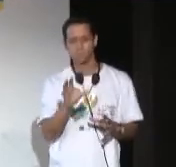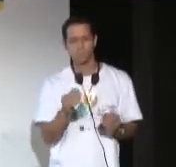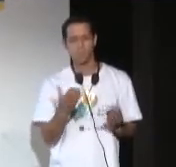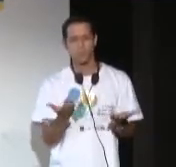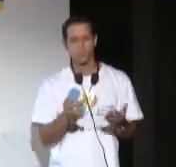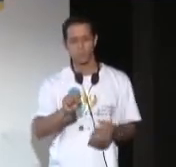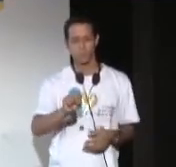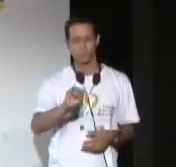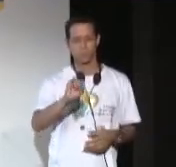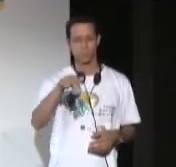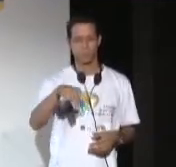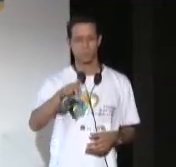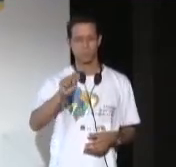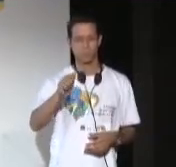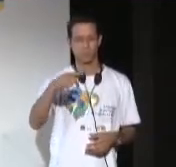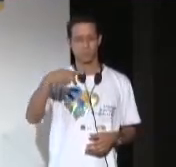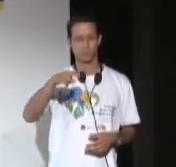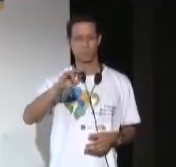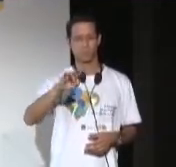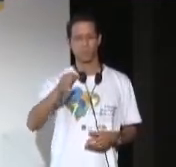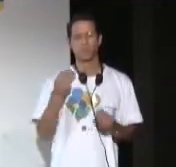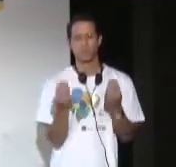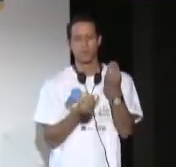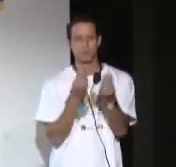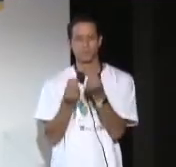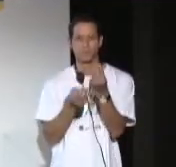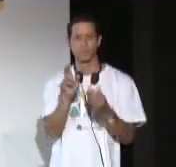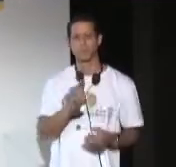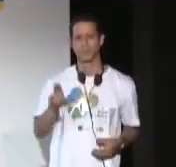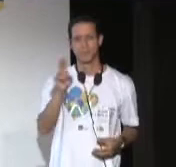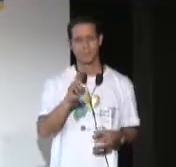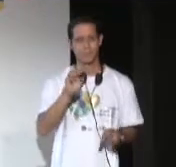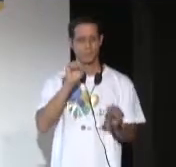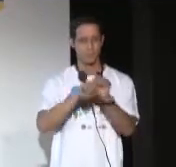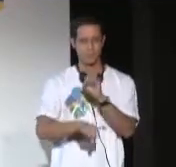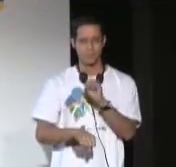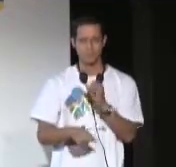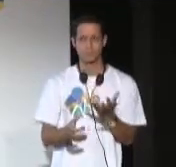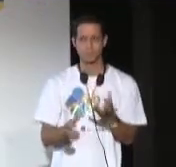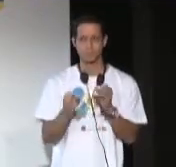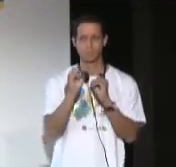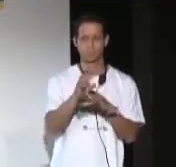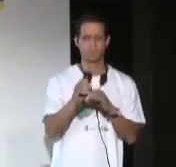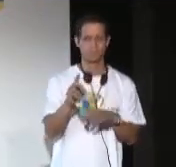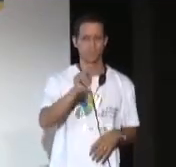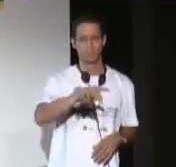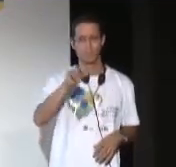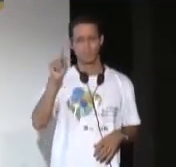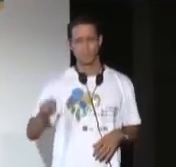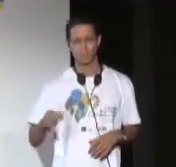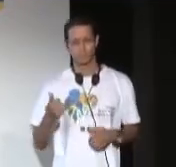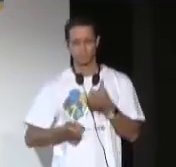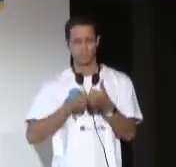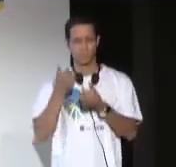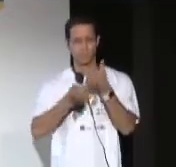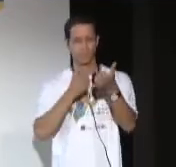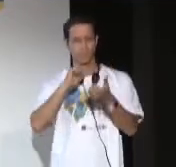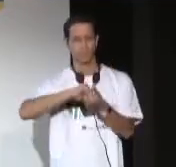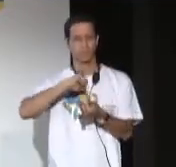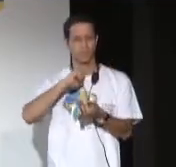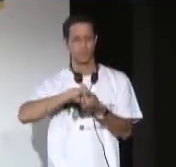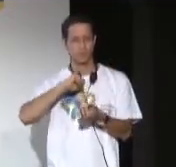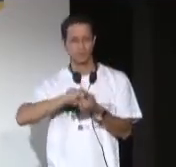temos uma questão aqui que diz o seguinte: nos pilares apresentados para alcançar os resultados desejados na